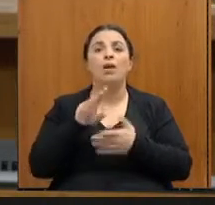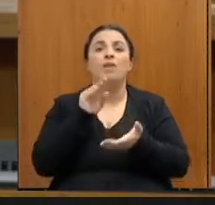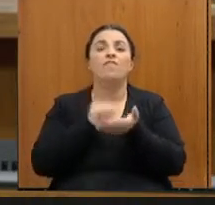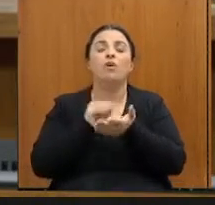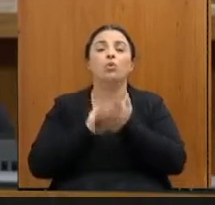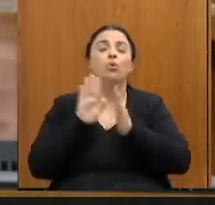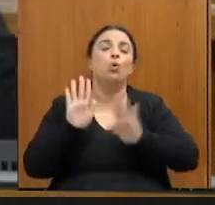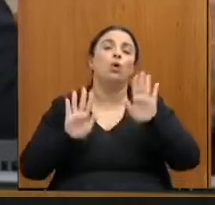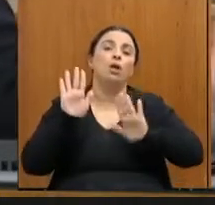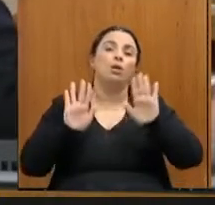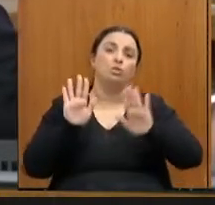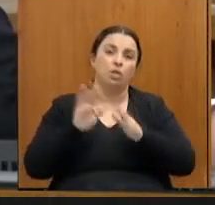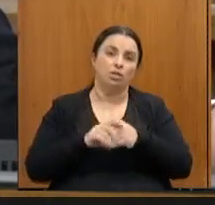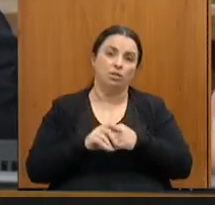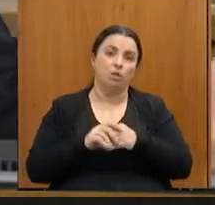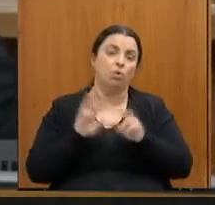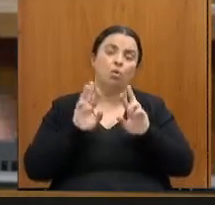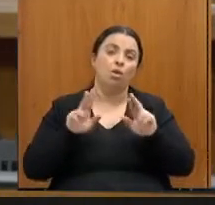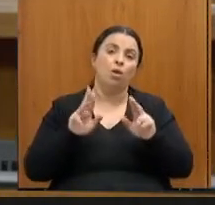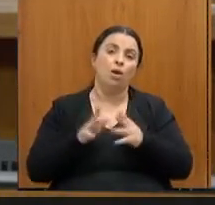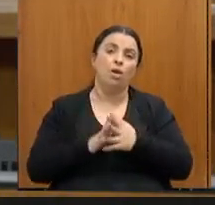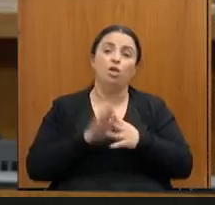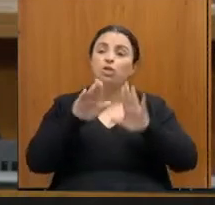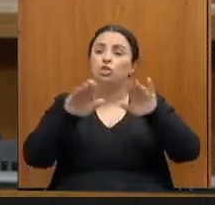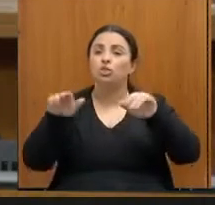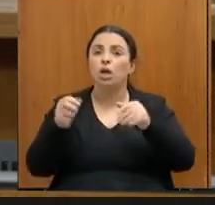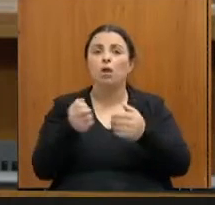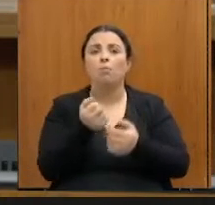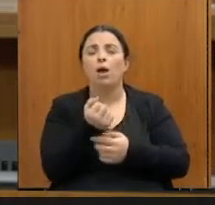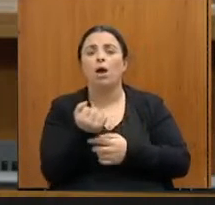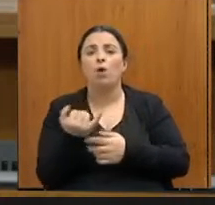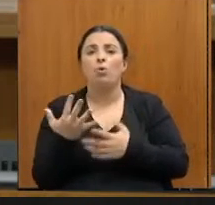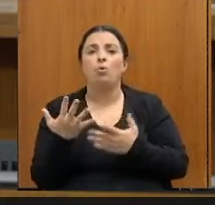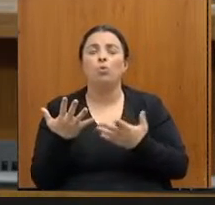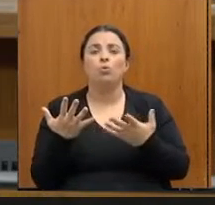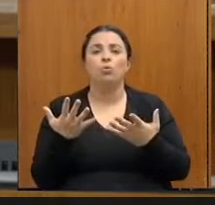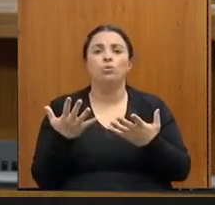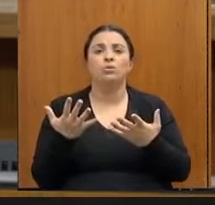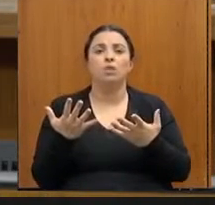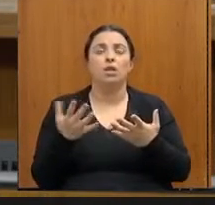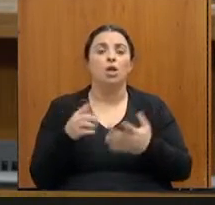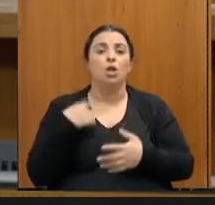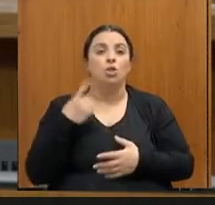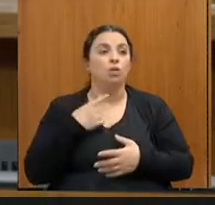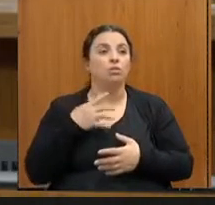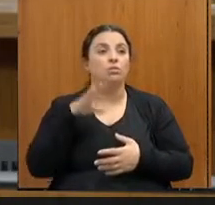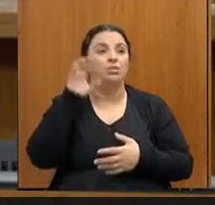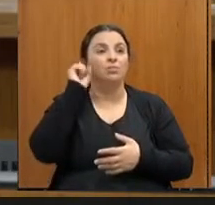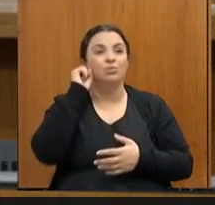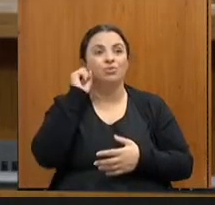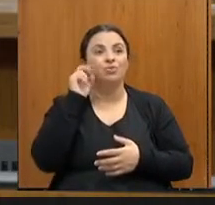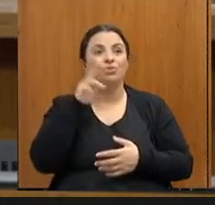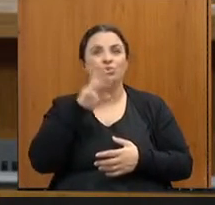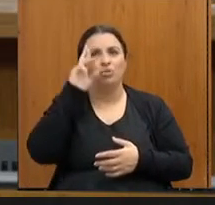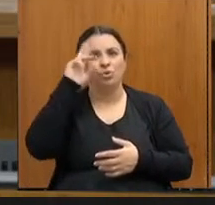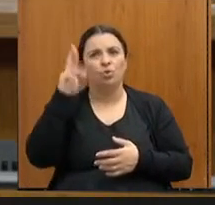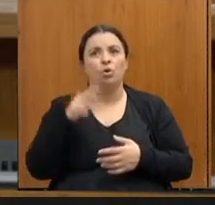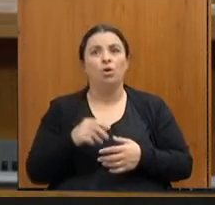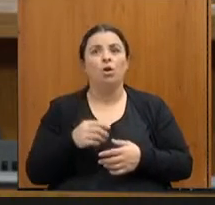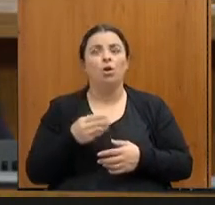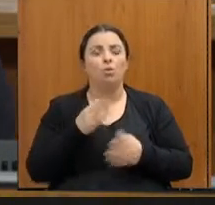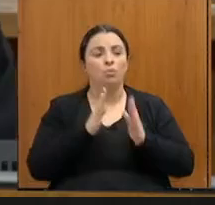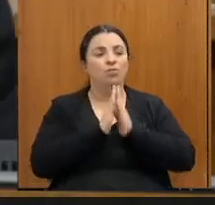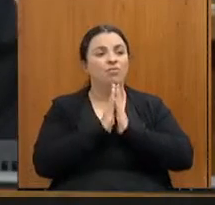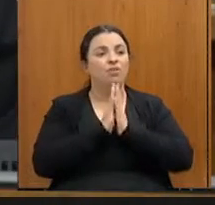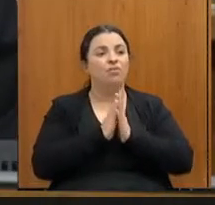chama alguns concorrentes né que tem que prestar o serviço colocar um microfone um pouco